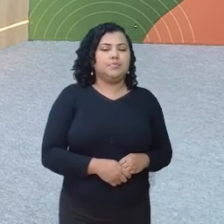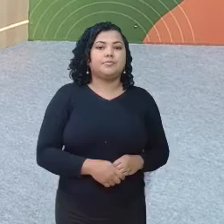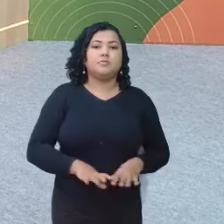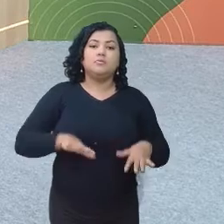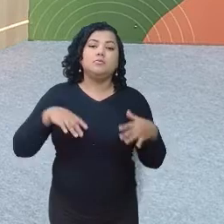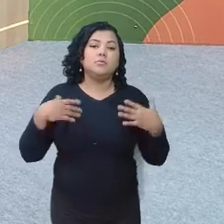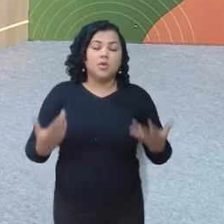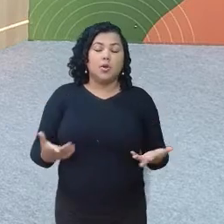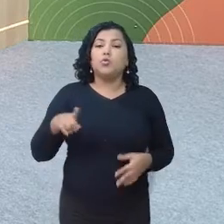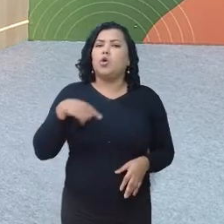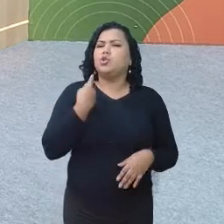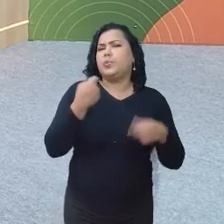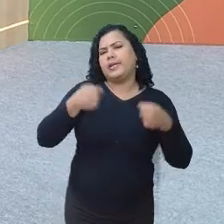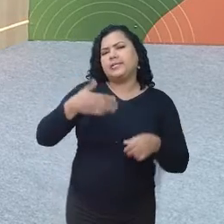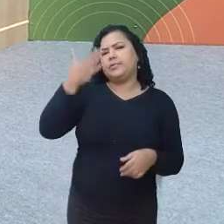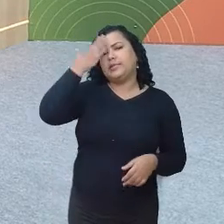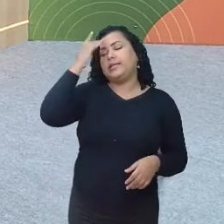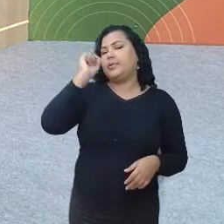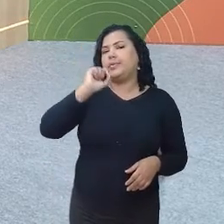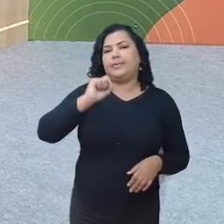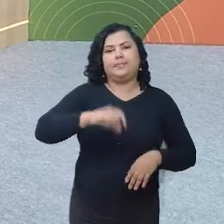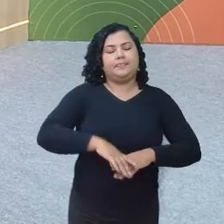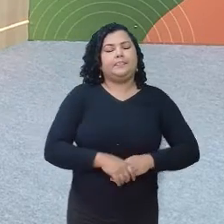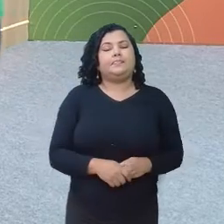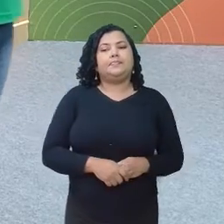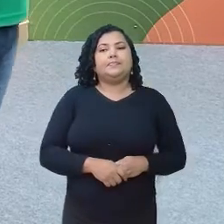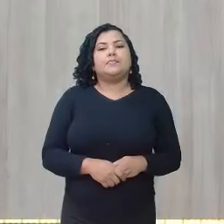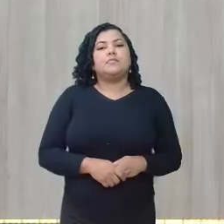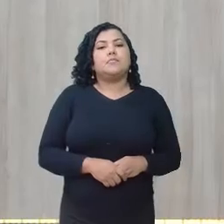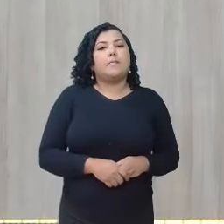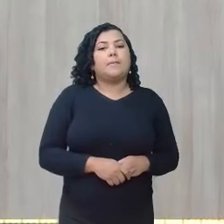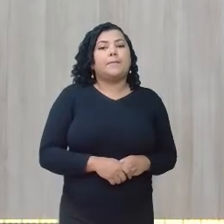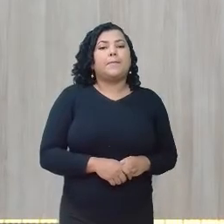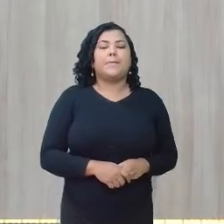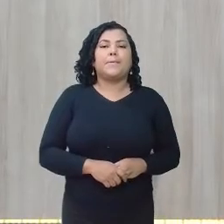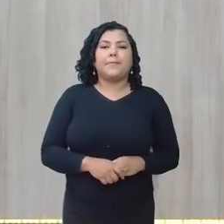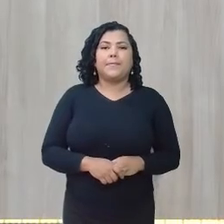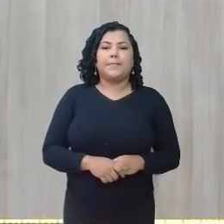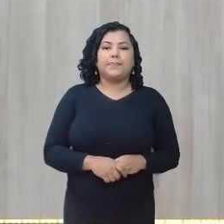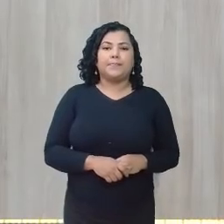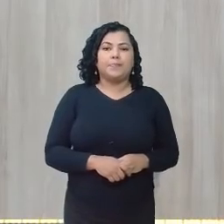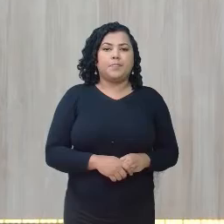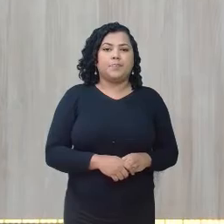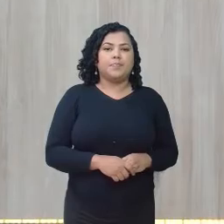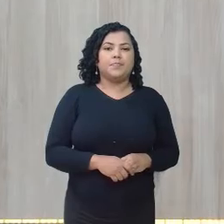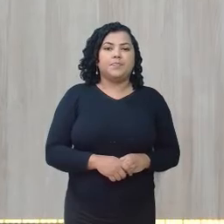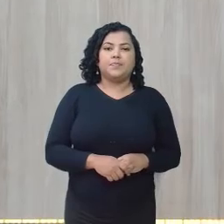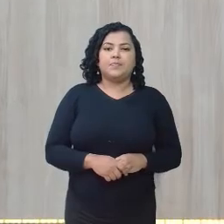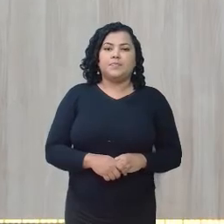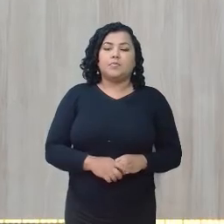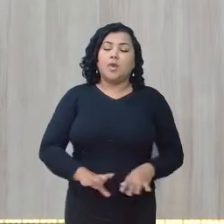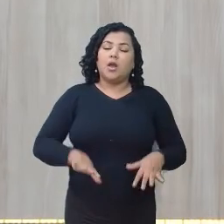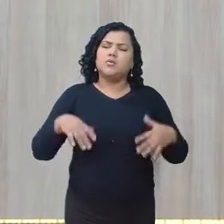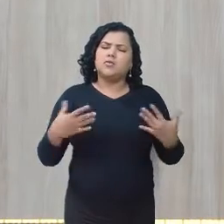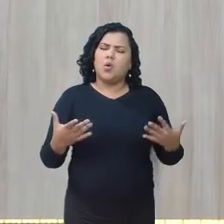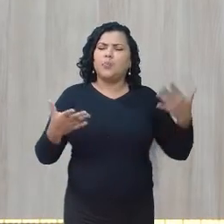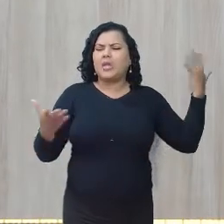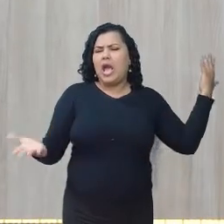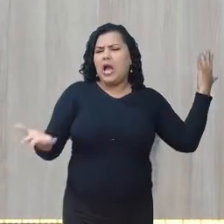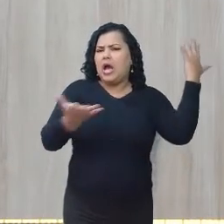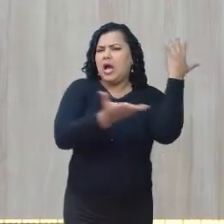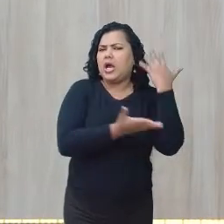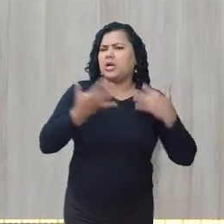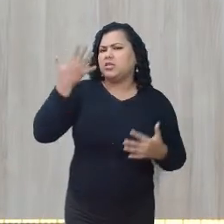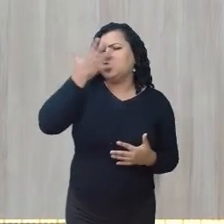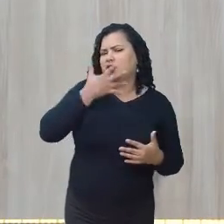nós temos que entender inicialmente o seguinte: quando é que a cana-de-açúcar ela começou a ser utilizada